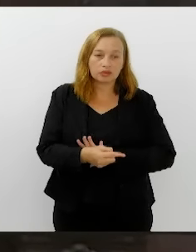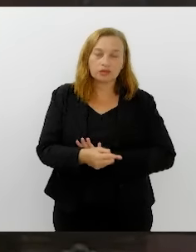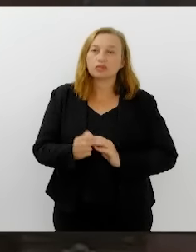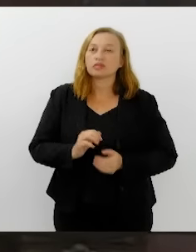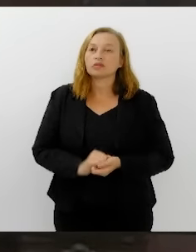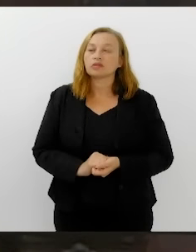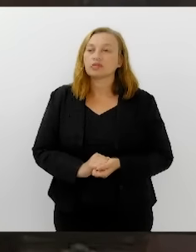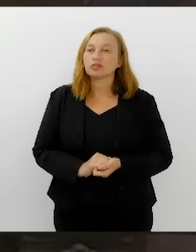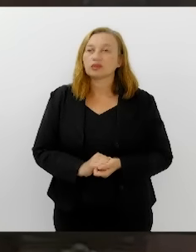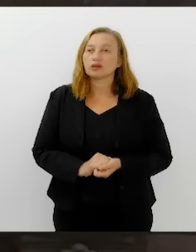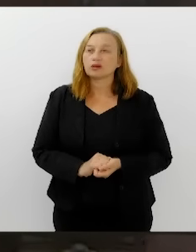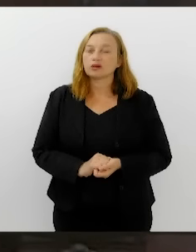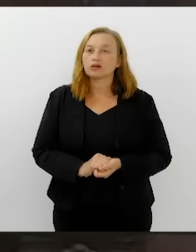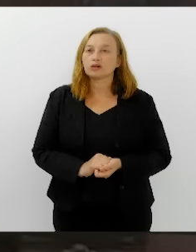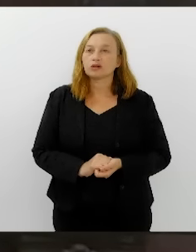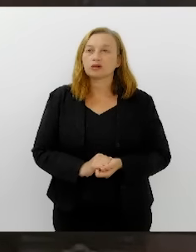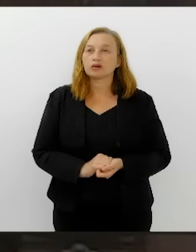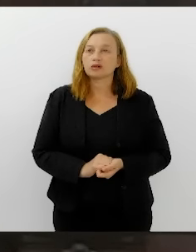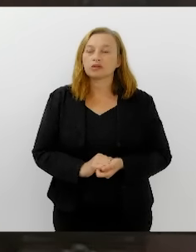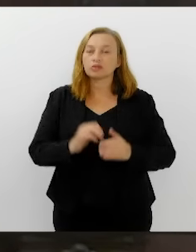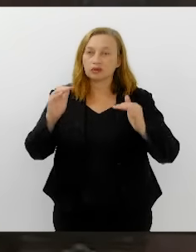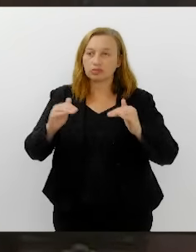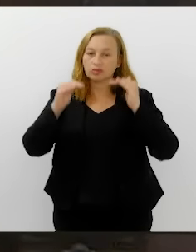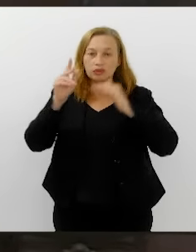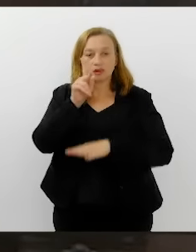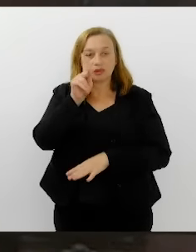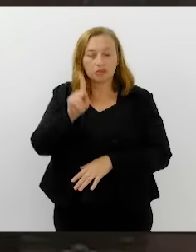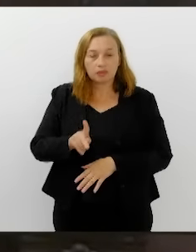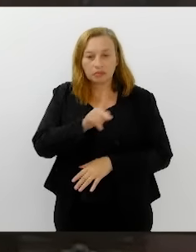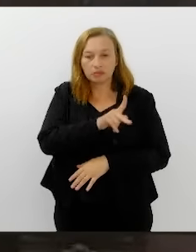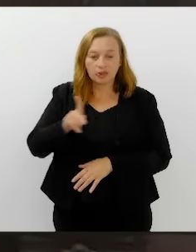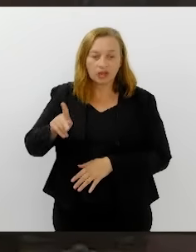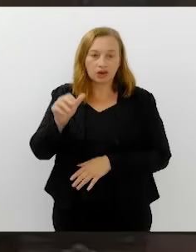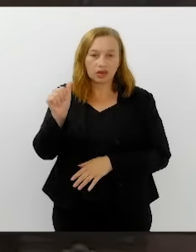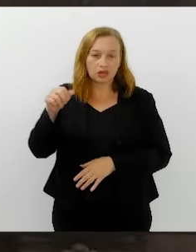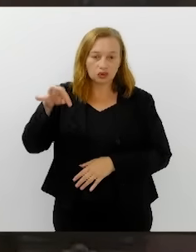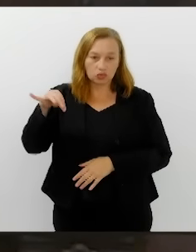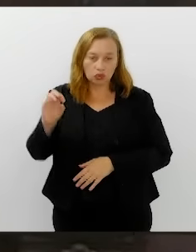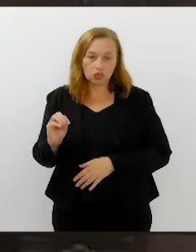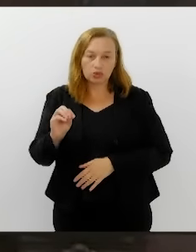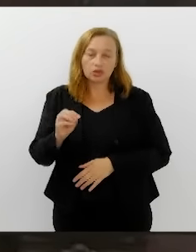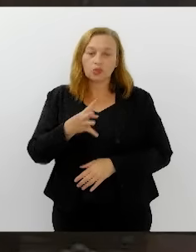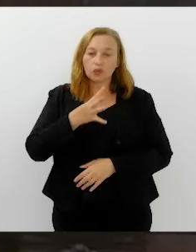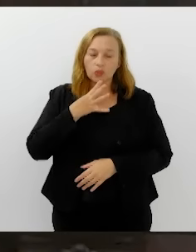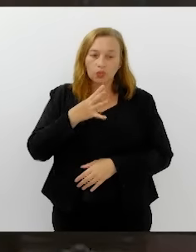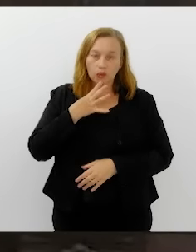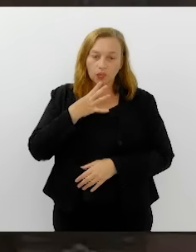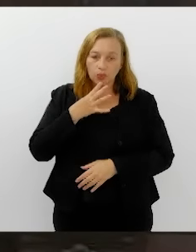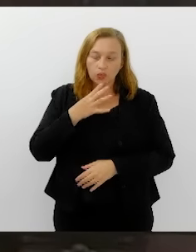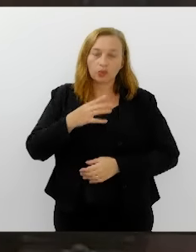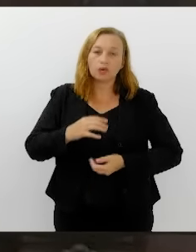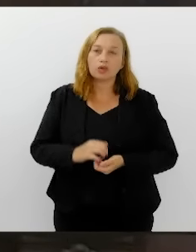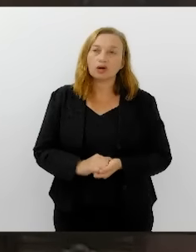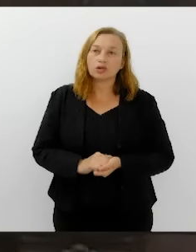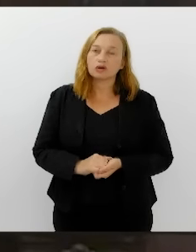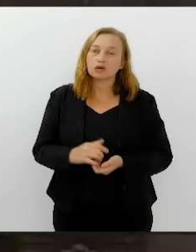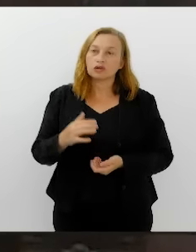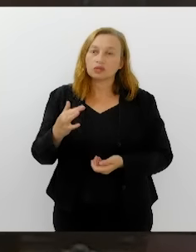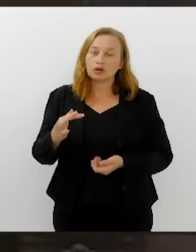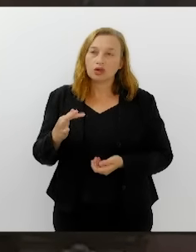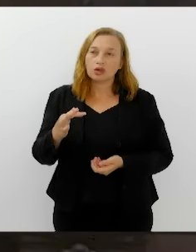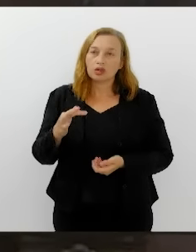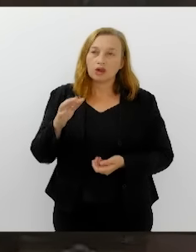condecoração. Vossa Reverendíssima Padre Antônio Guerra, que é reconhecido por seu ardor apostólico e catequético